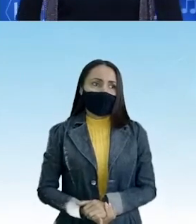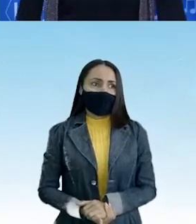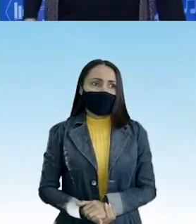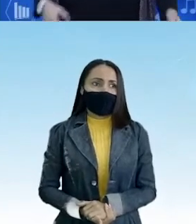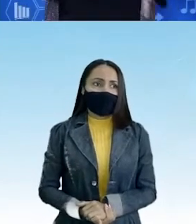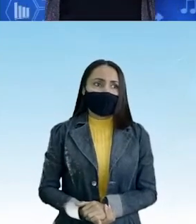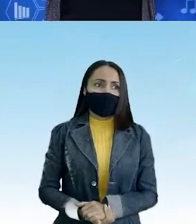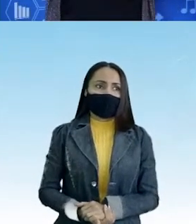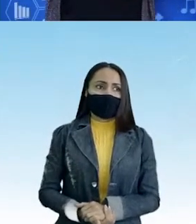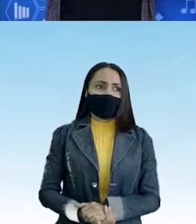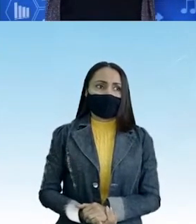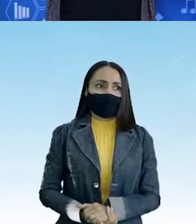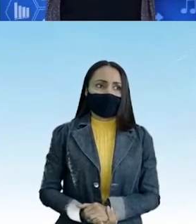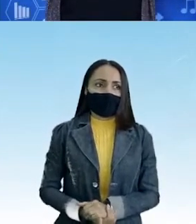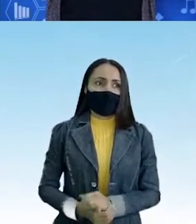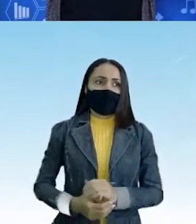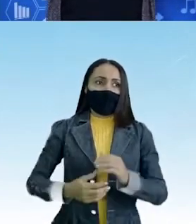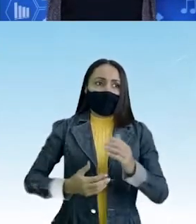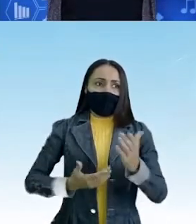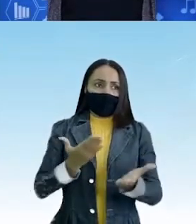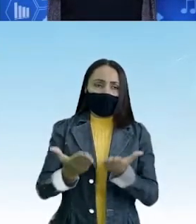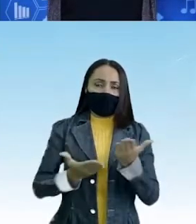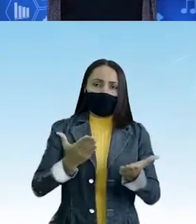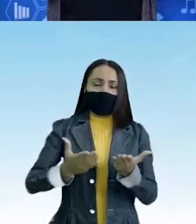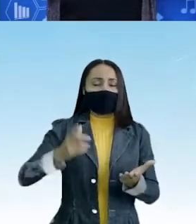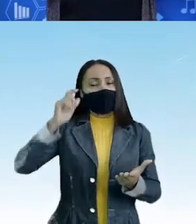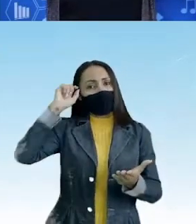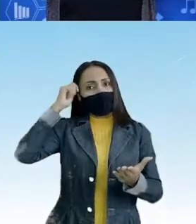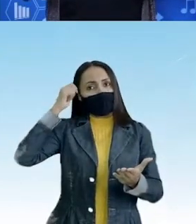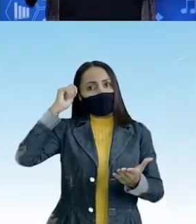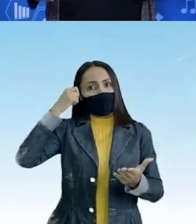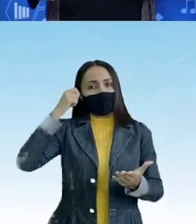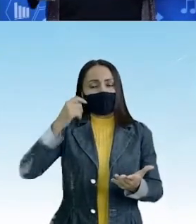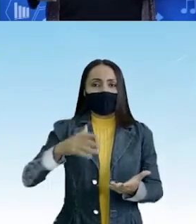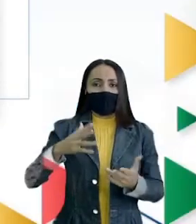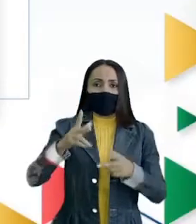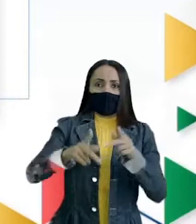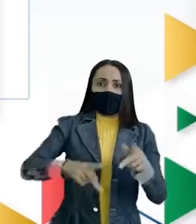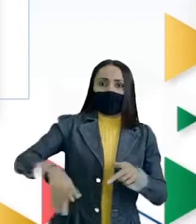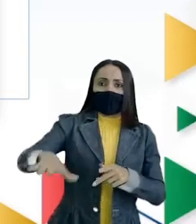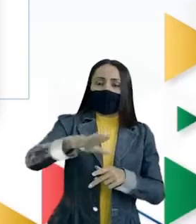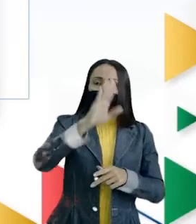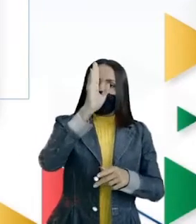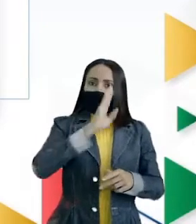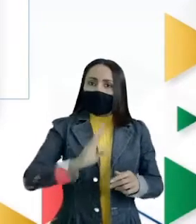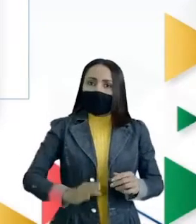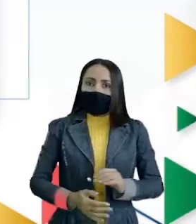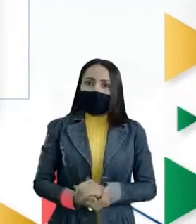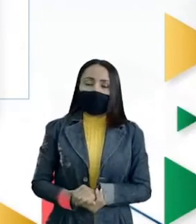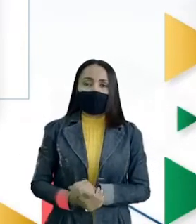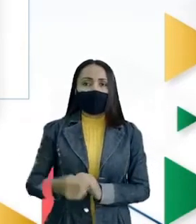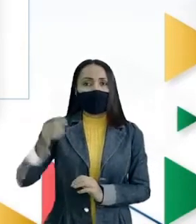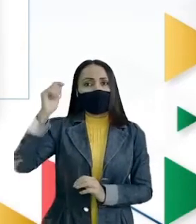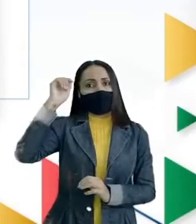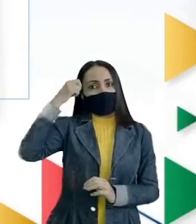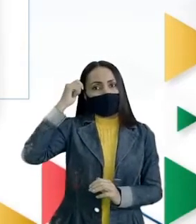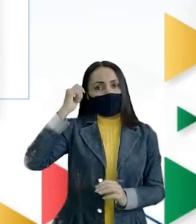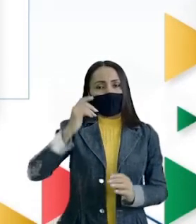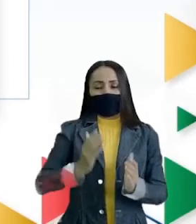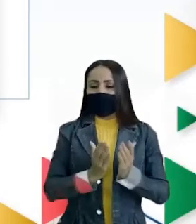Então, a contribuição dos negros à composição dos povos brasileiros. O negro, gente, ele vinha da África